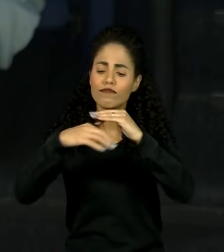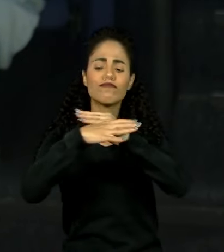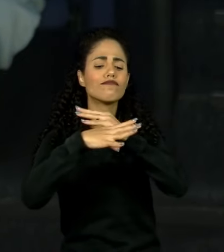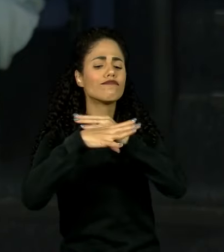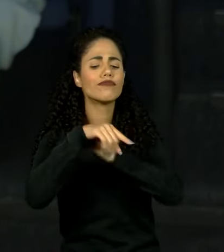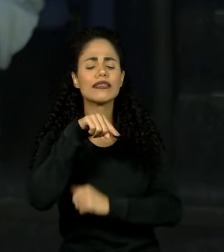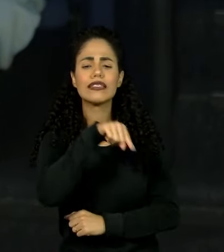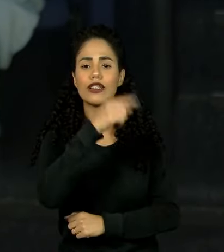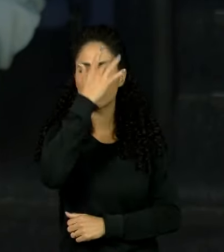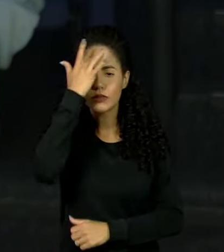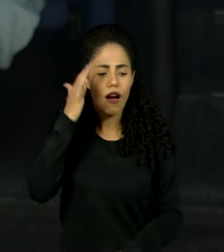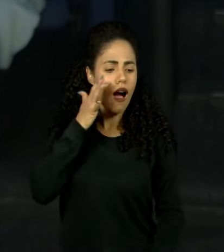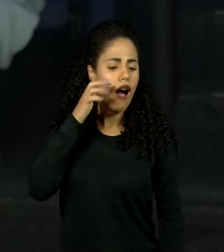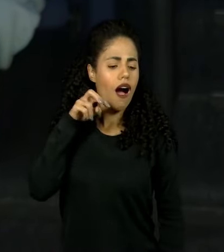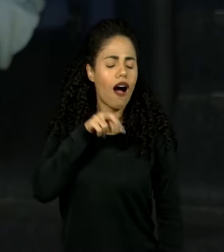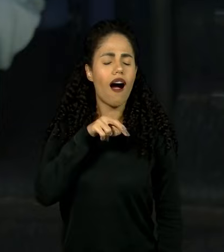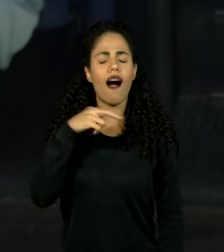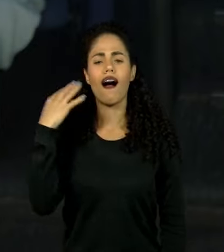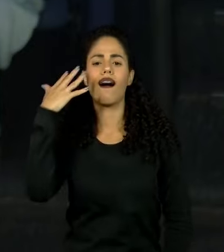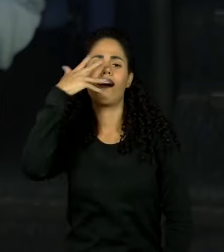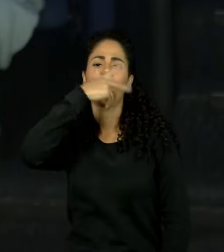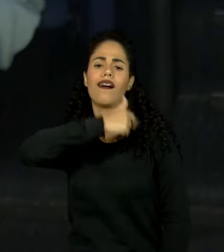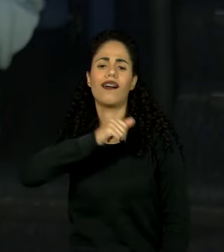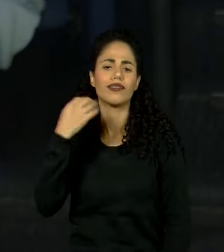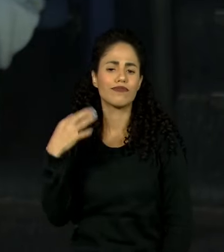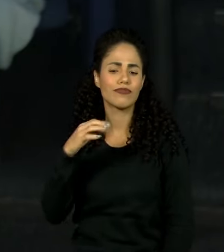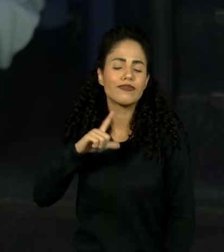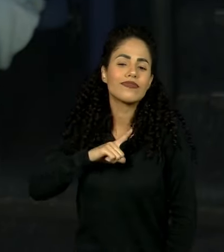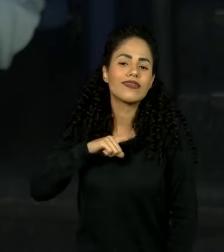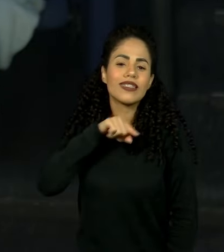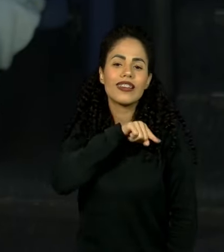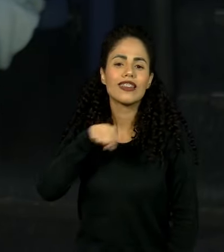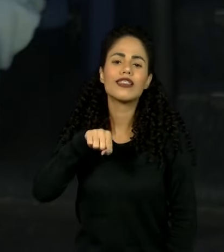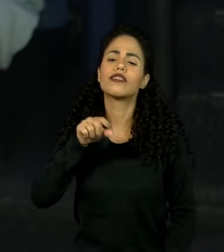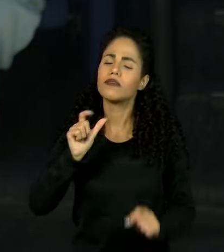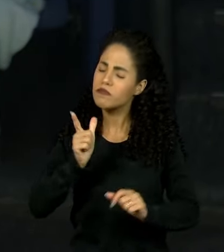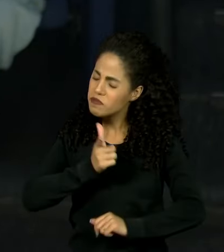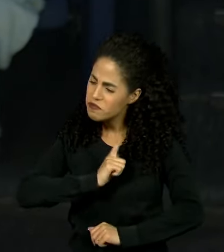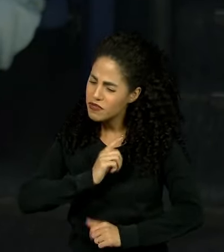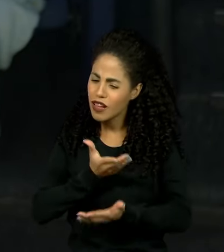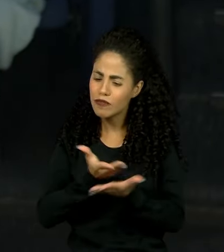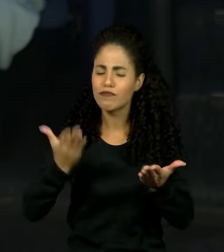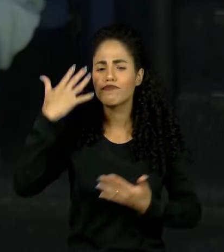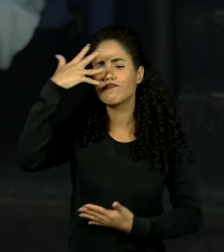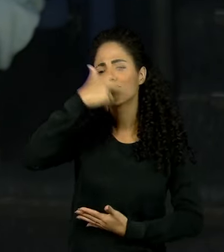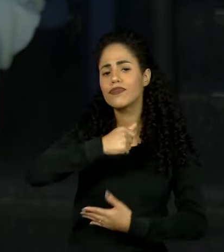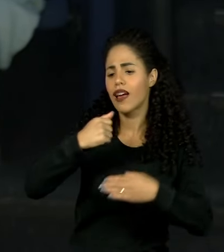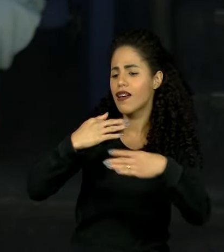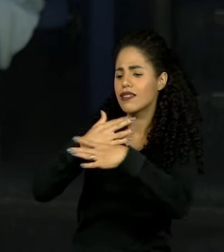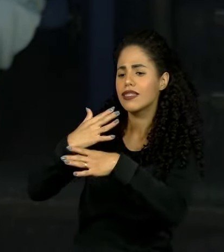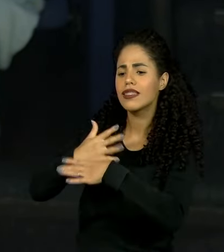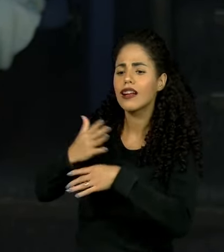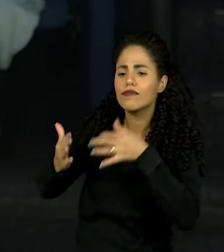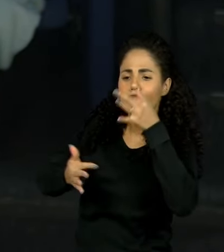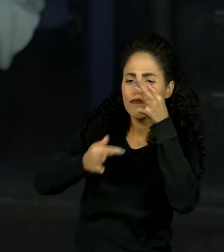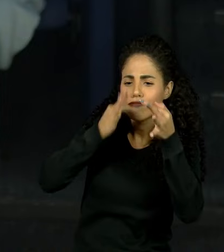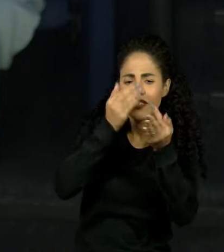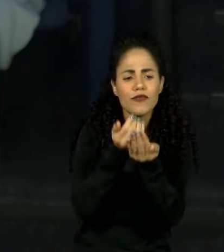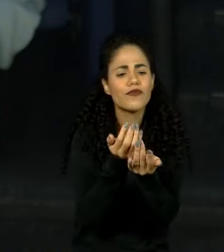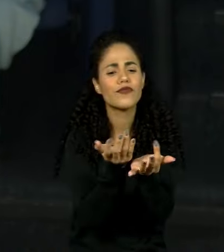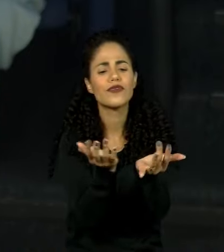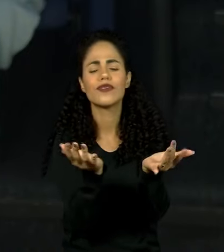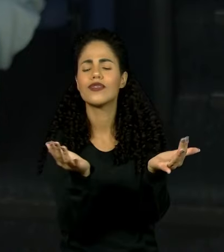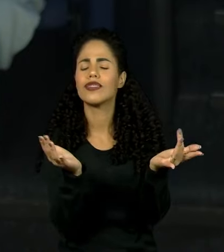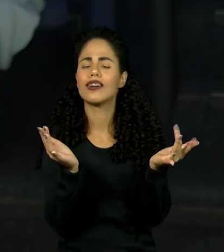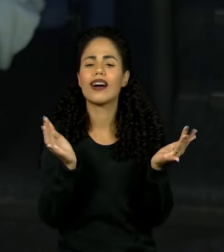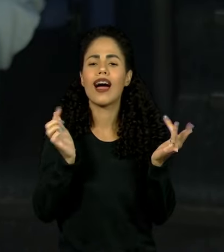ninguém resiste na beleza triste de um samba canção cidade de flores sem Abrolhos